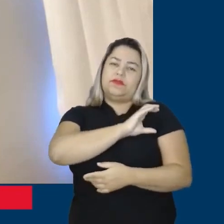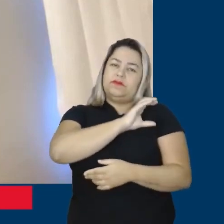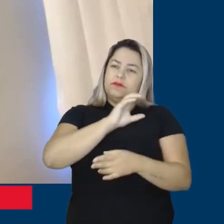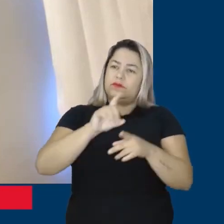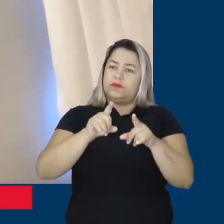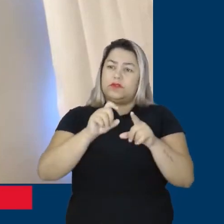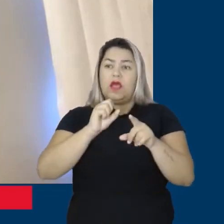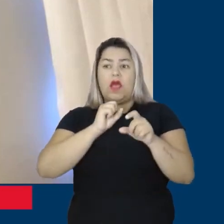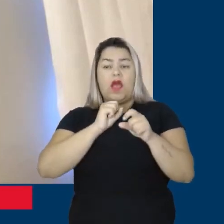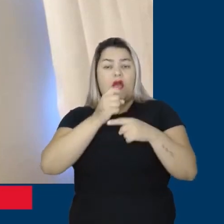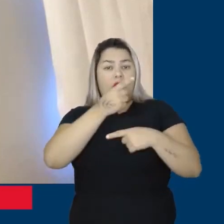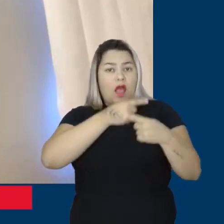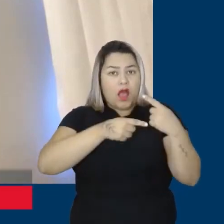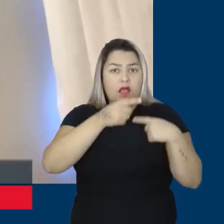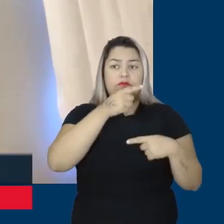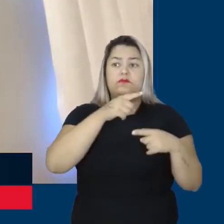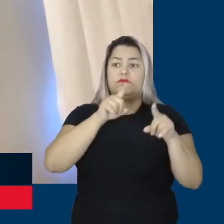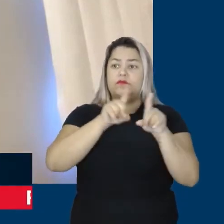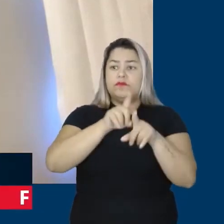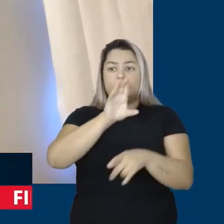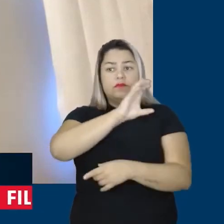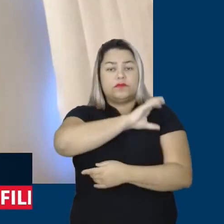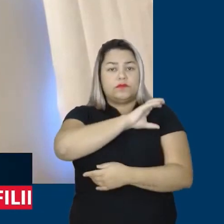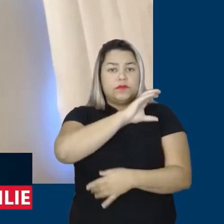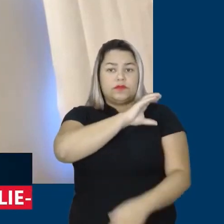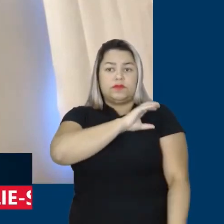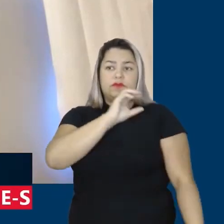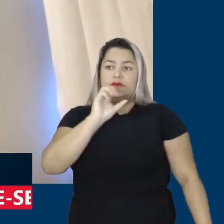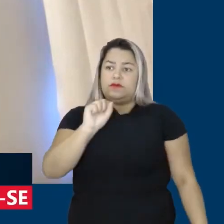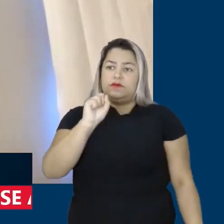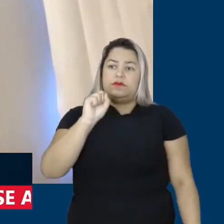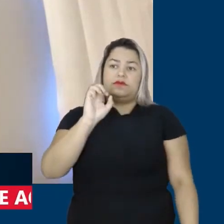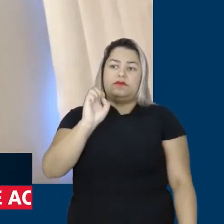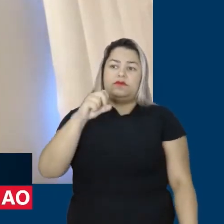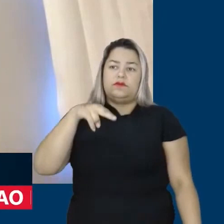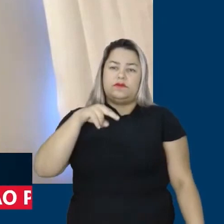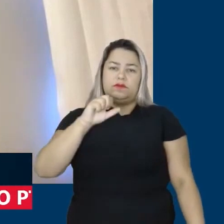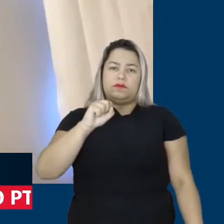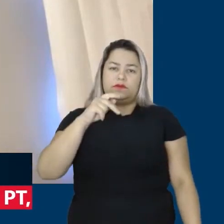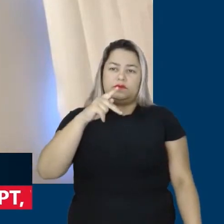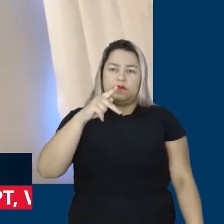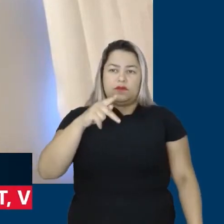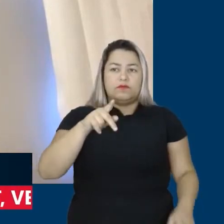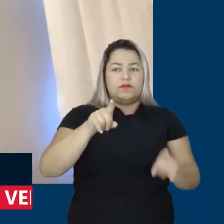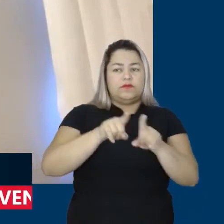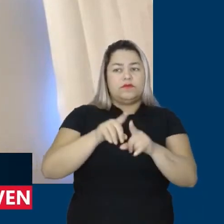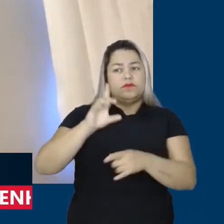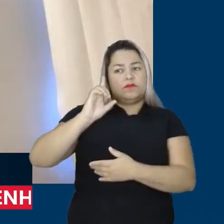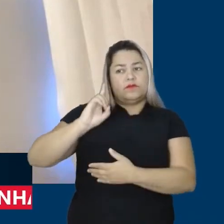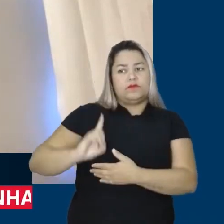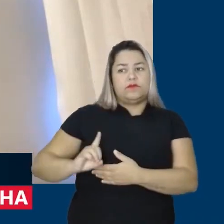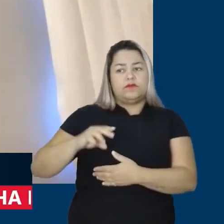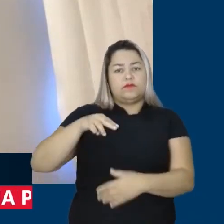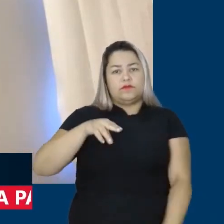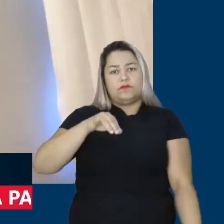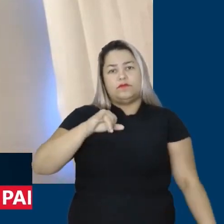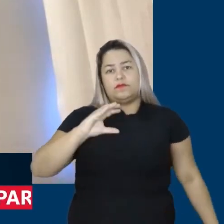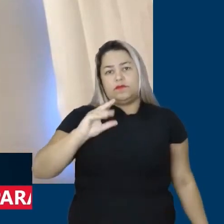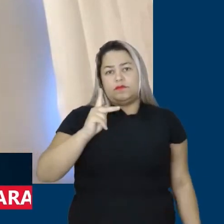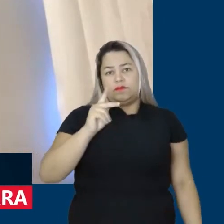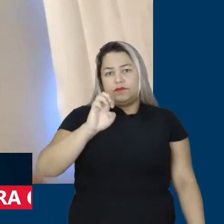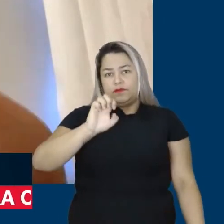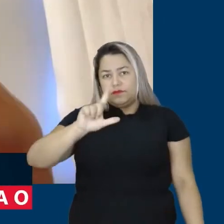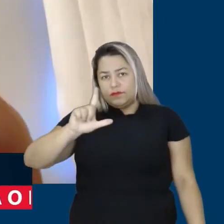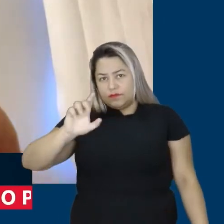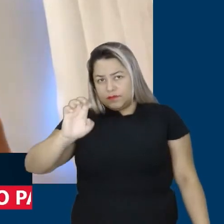desse decreto, eu acho que é importante, foi coordenada pela Senasp, o secretário Tadeu e a diretora Michele Ramos,